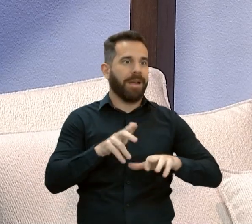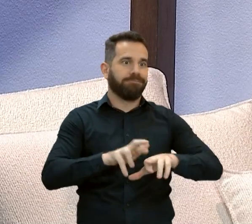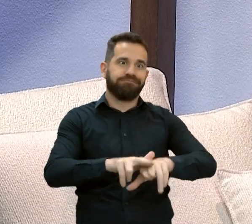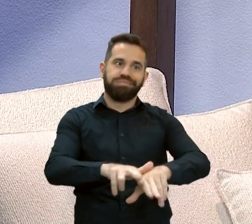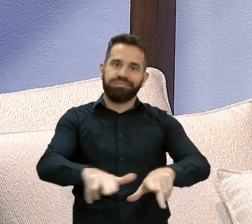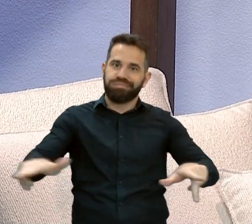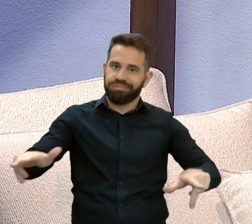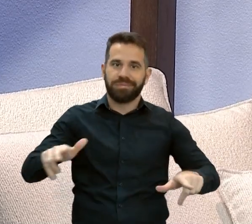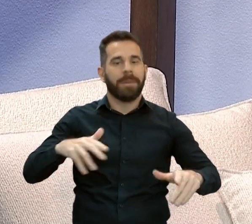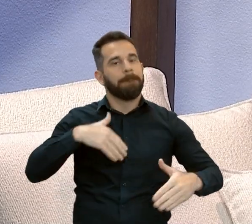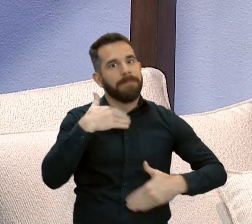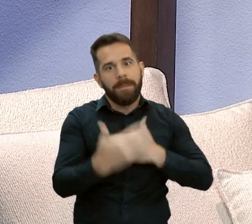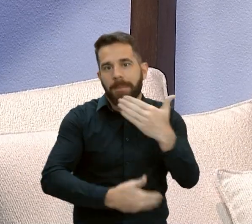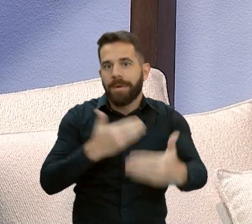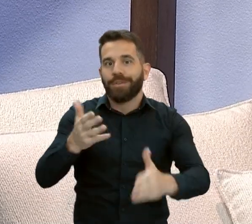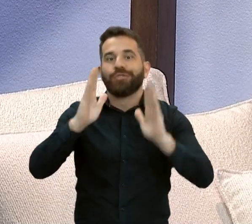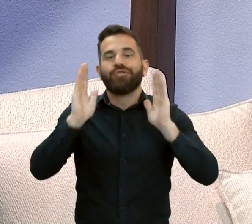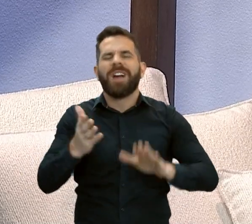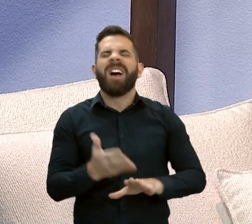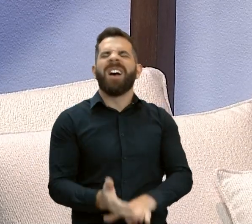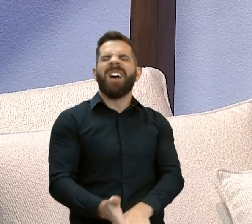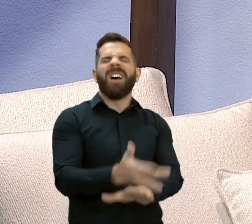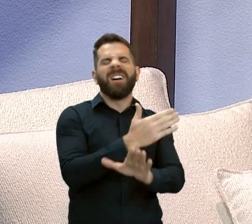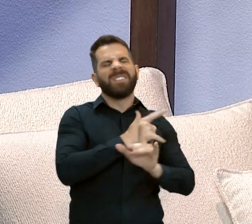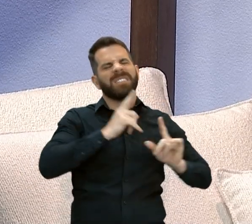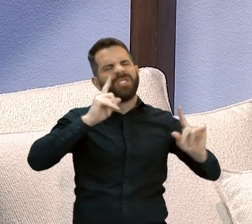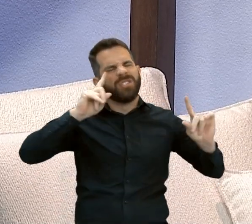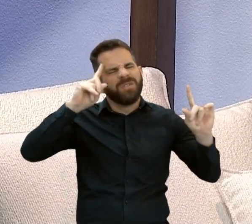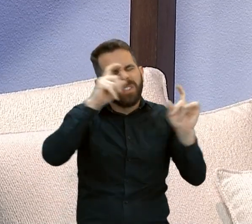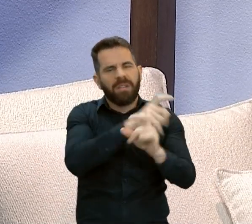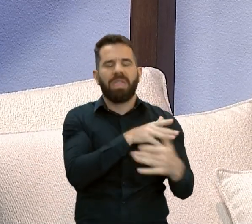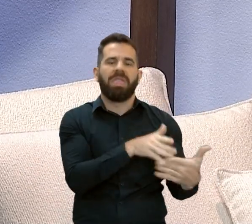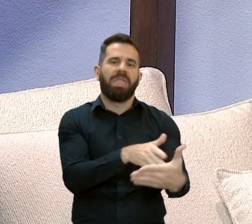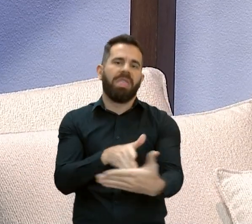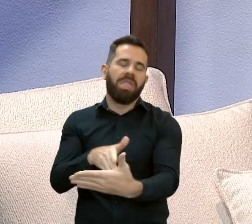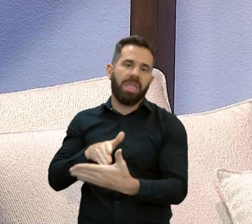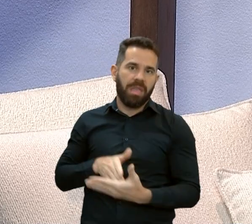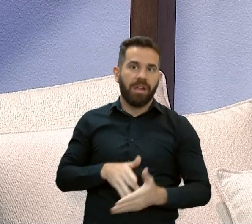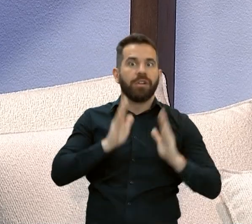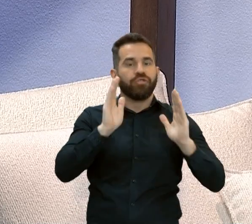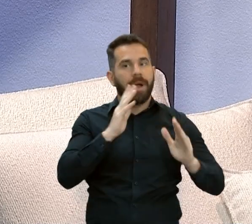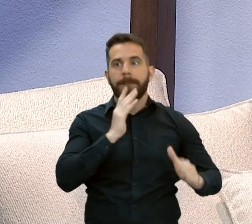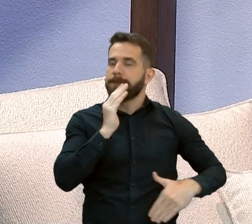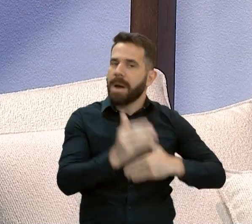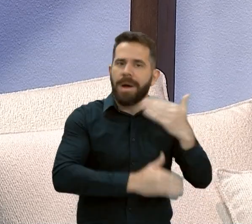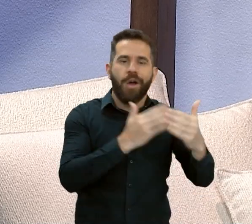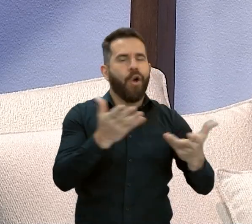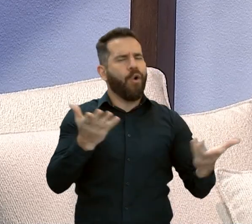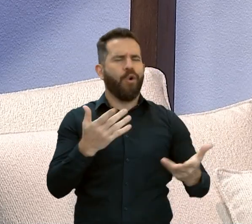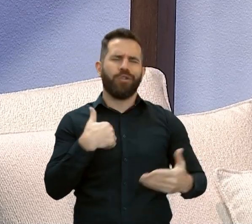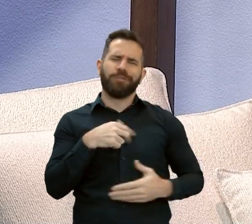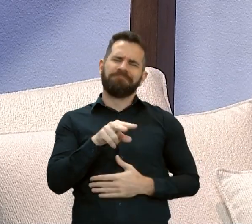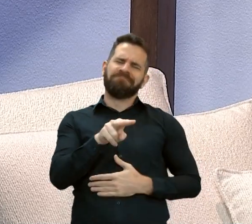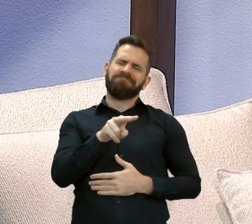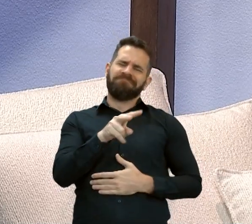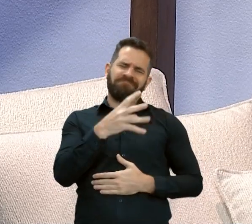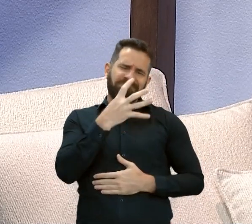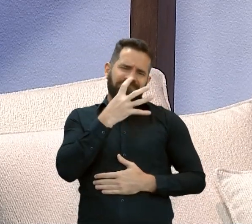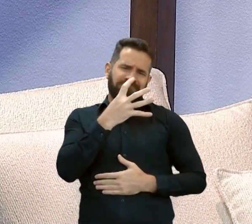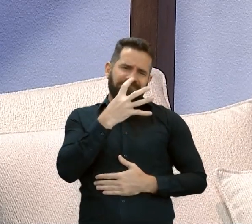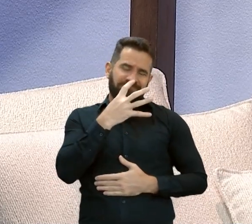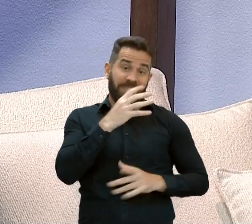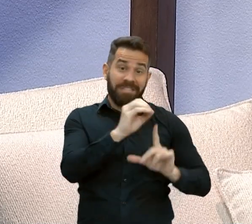evoluída em relação ao que a gente viu no início, pelas dificuldades que se tinha. Então, acho que nós evoluímos muito bem. Hoje eu sinto um orgulho muito grande de ter participado